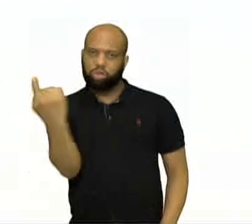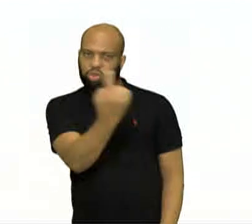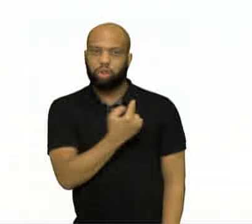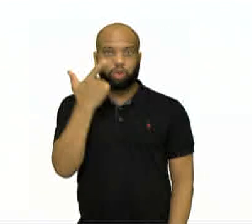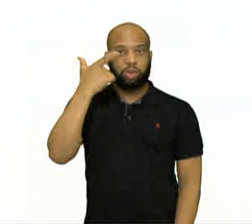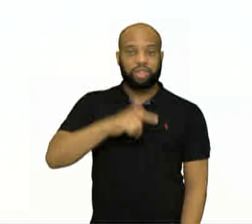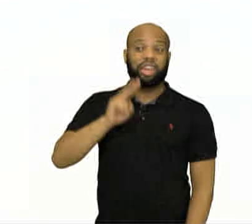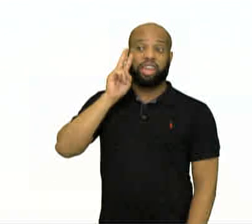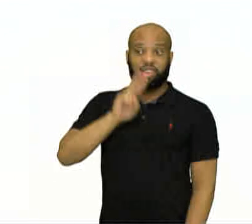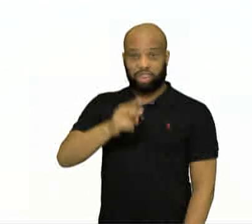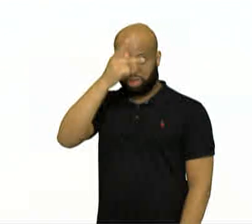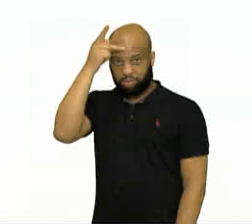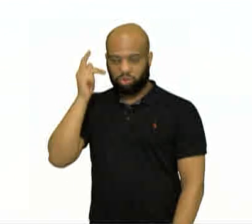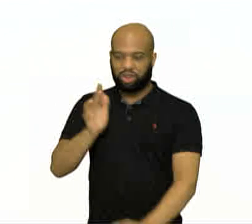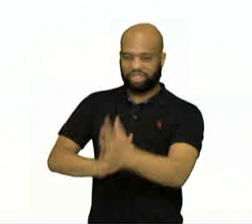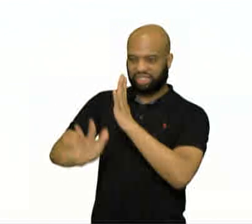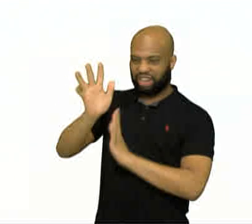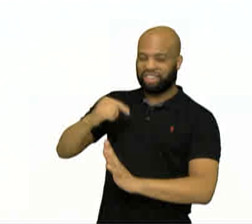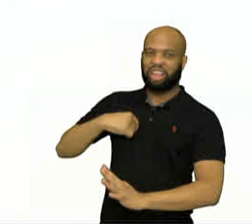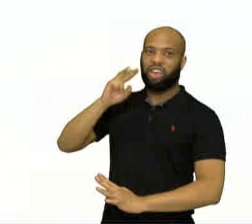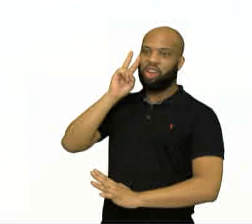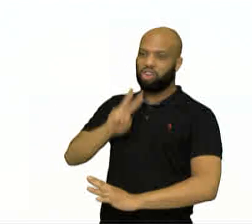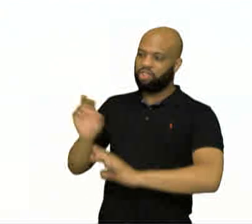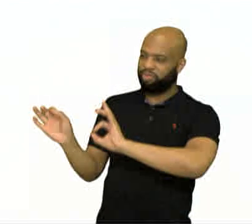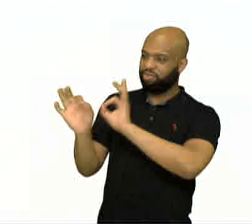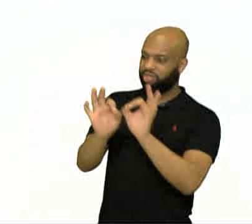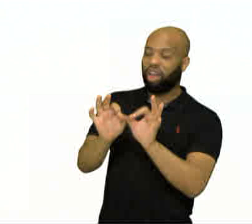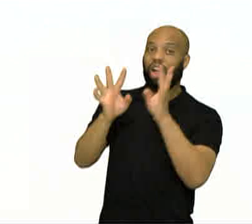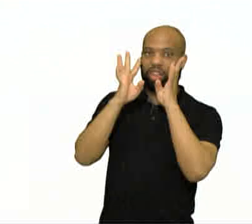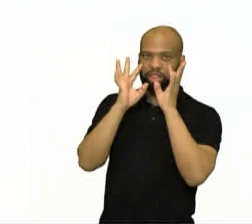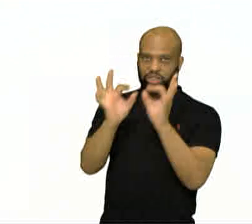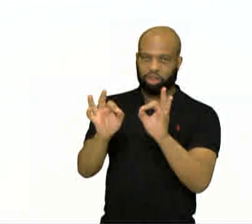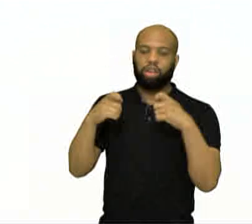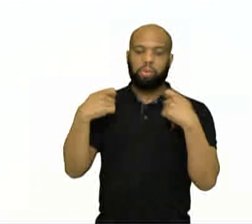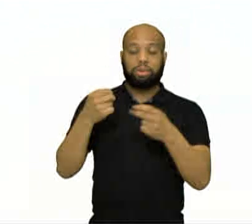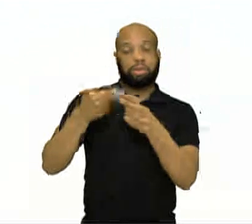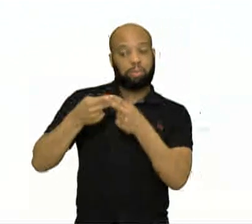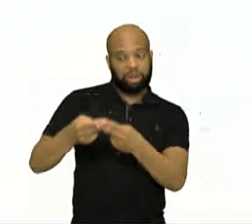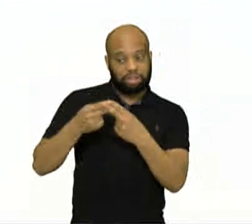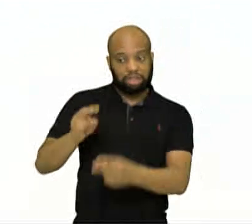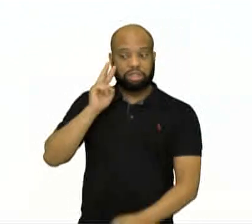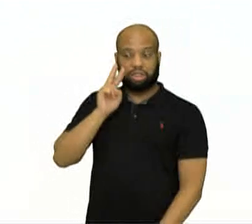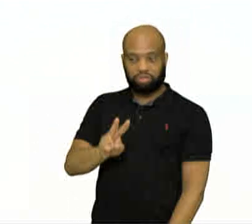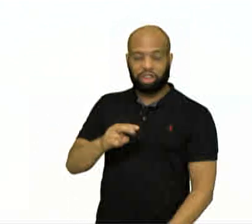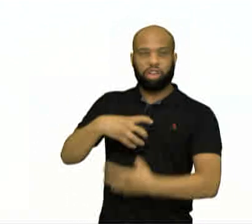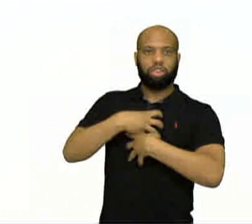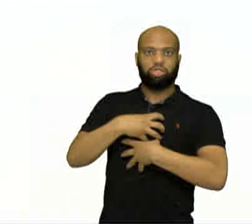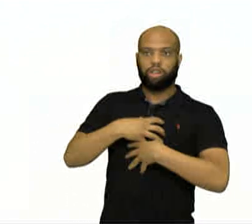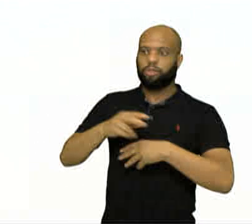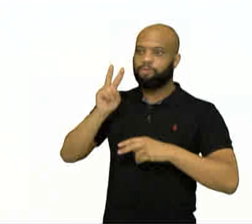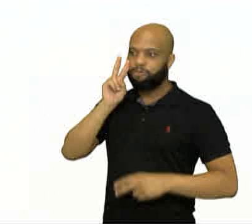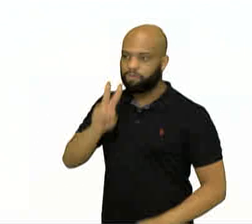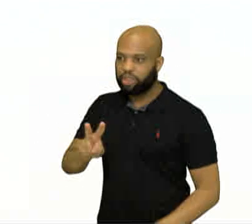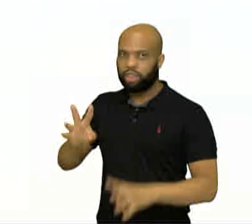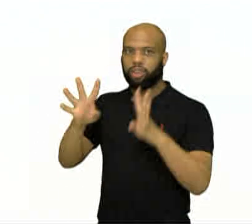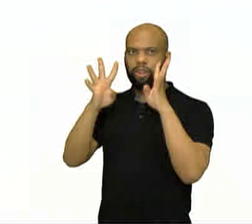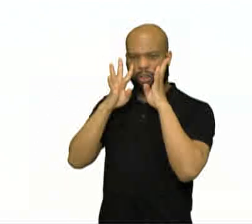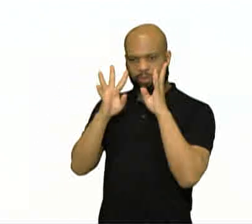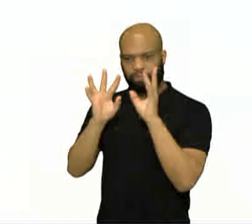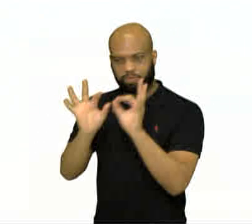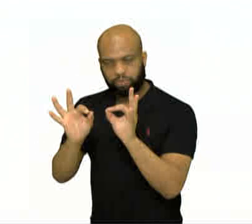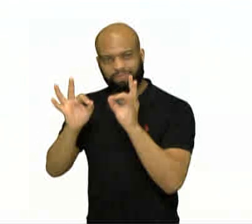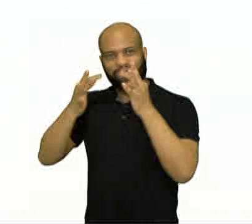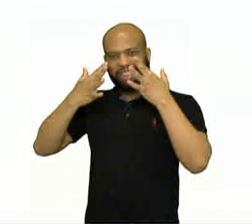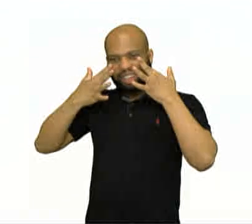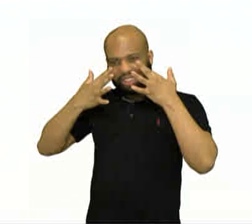bons ouvintes, precisamos ouvir pacientemente o outro por meio da escuta ativa. Lembram que eu tinha acabado de